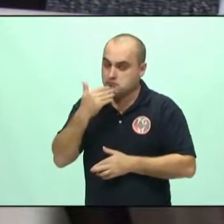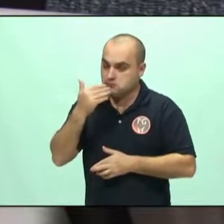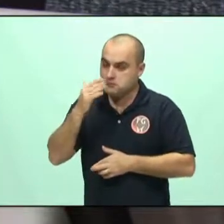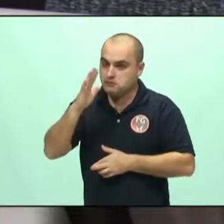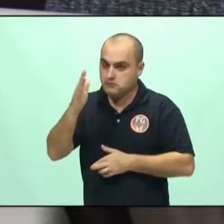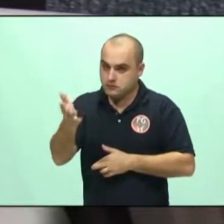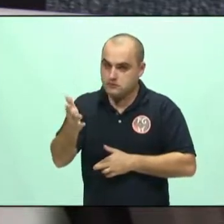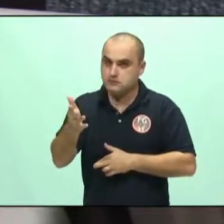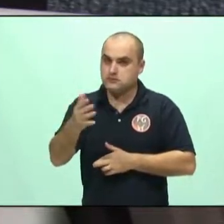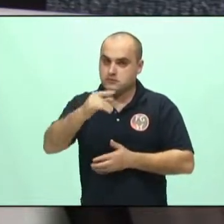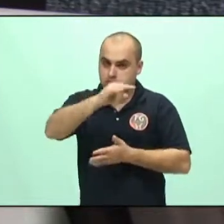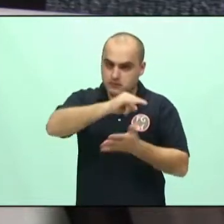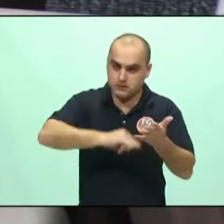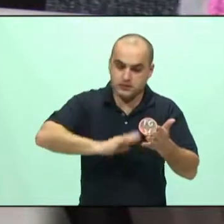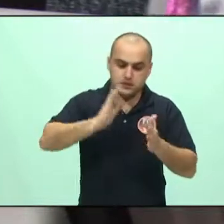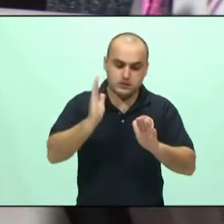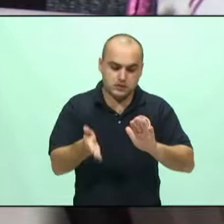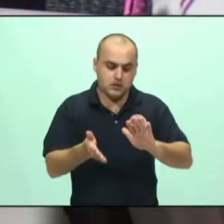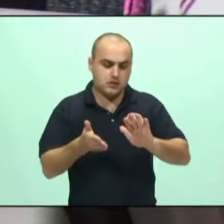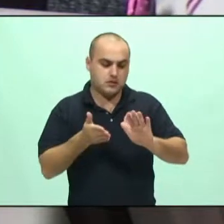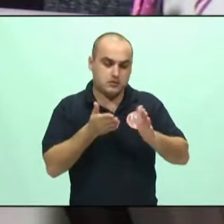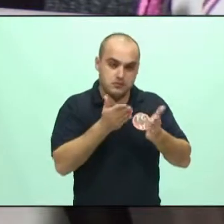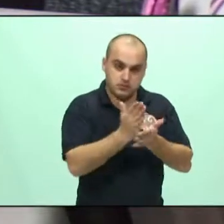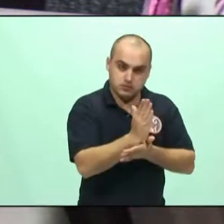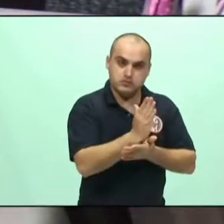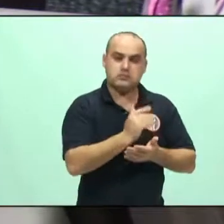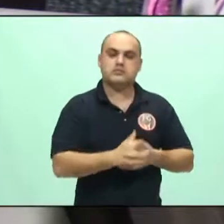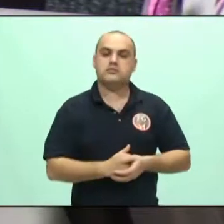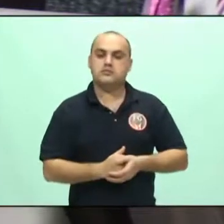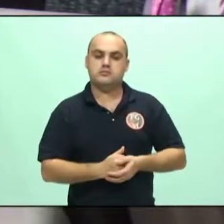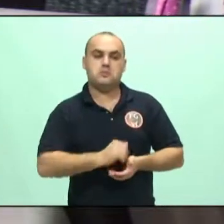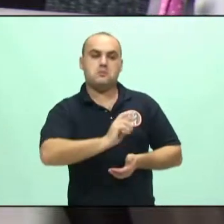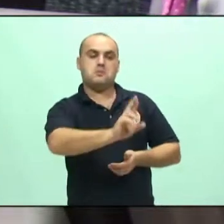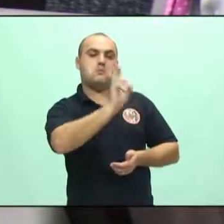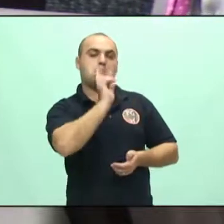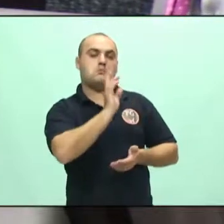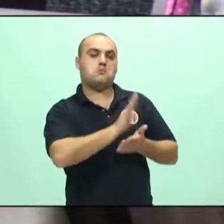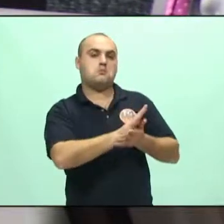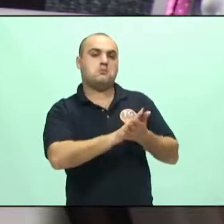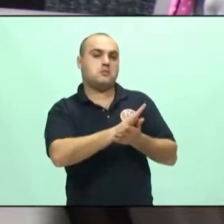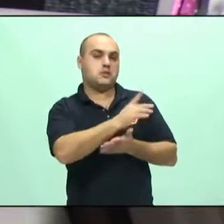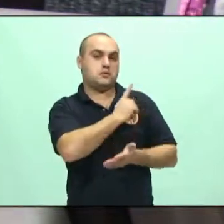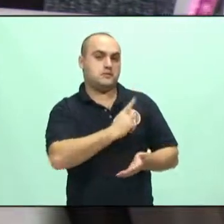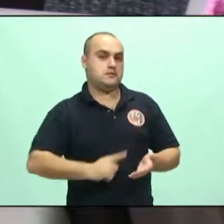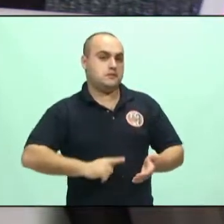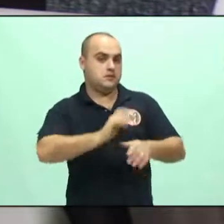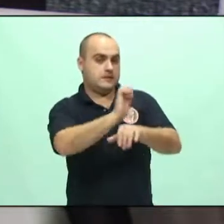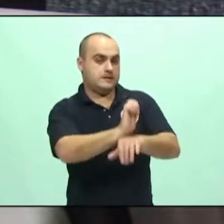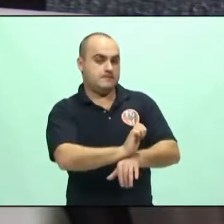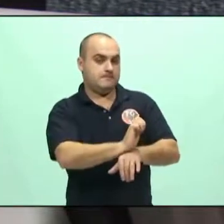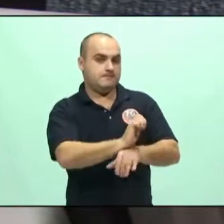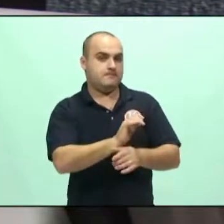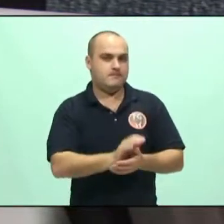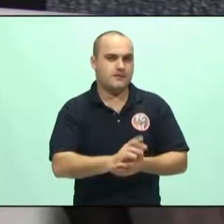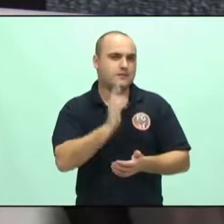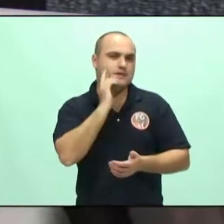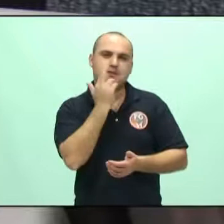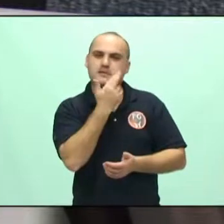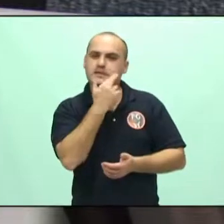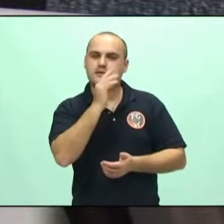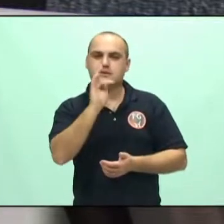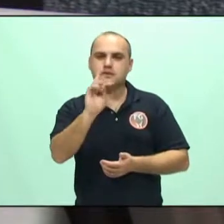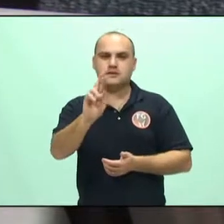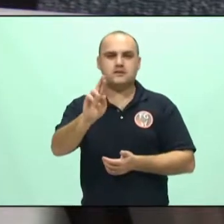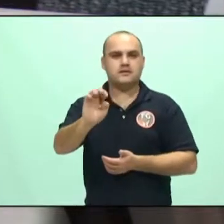um requerimento esse requerimento foi aprovado e não me disseram ainda a resposta do governo estadual mas toda tubulação